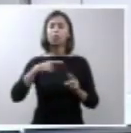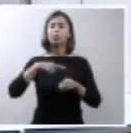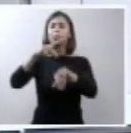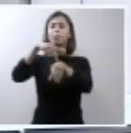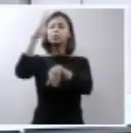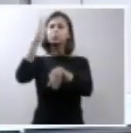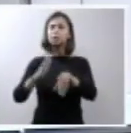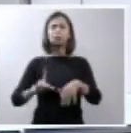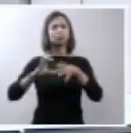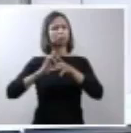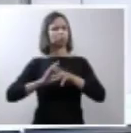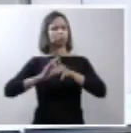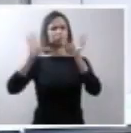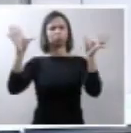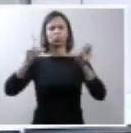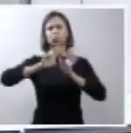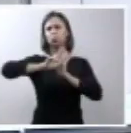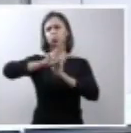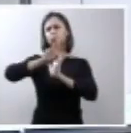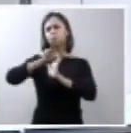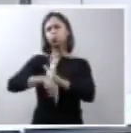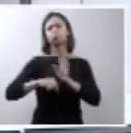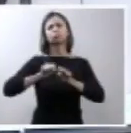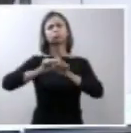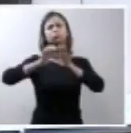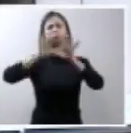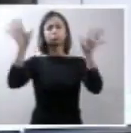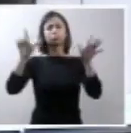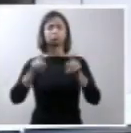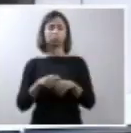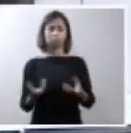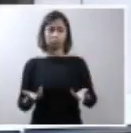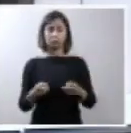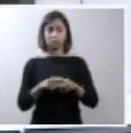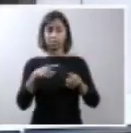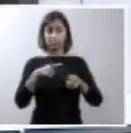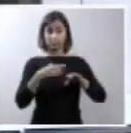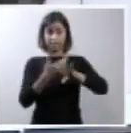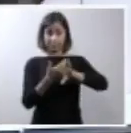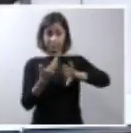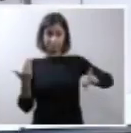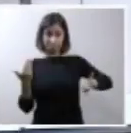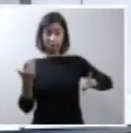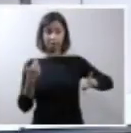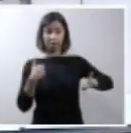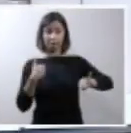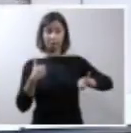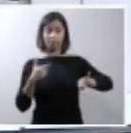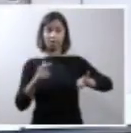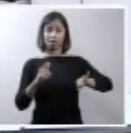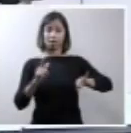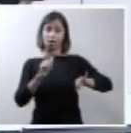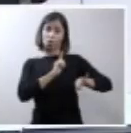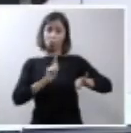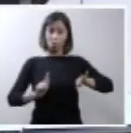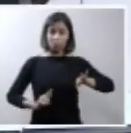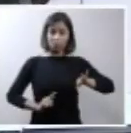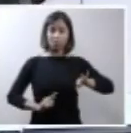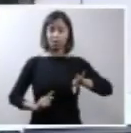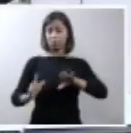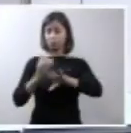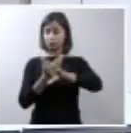democrático plural e regido por um estado laico a separação entre igreja e